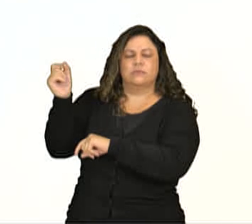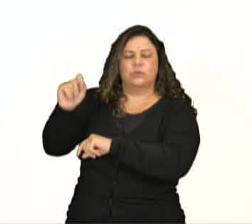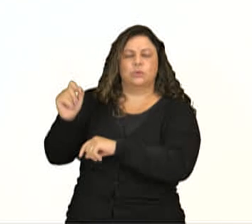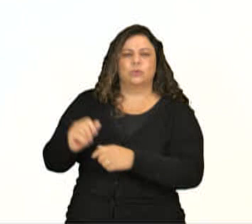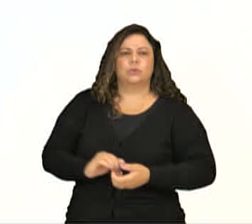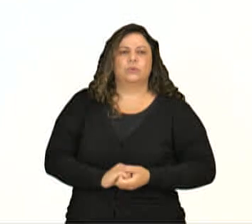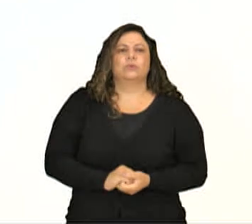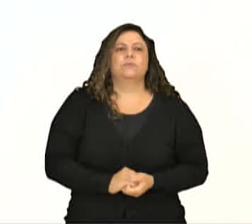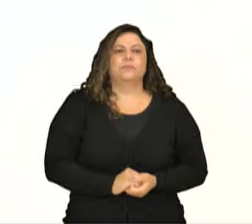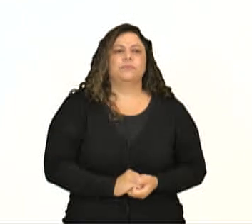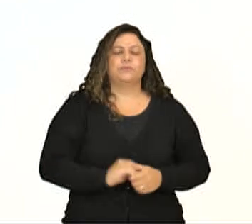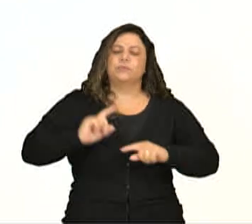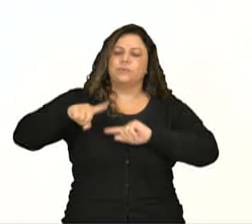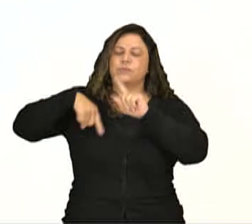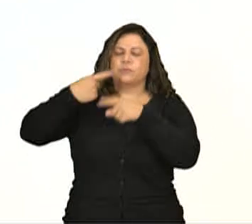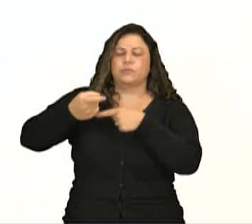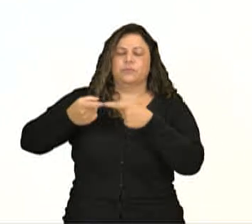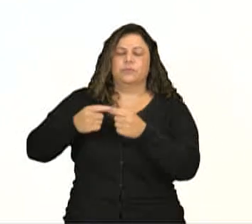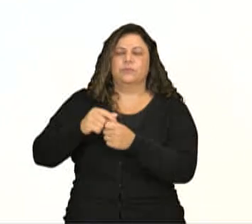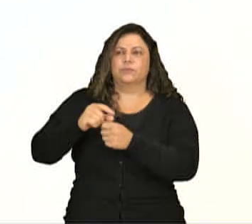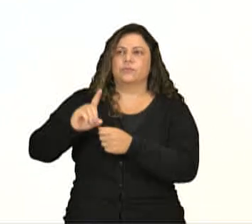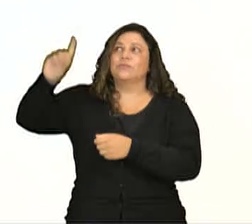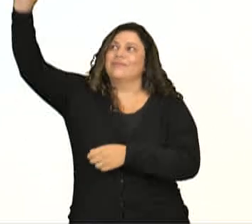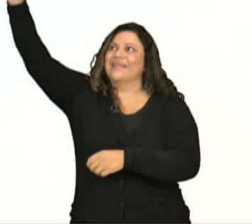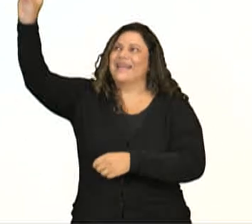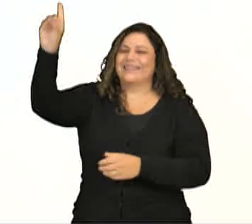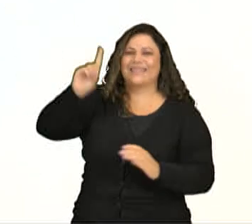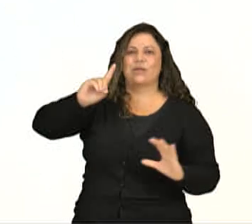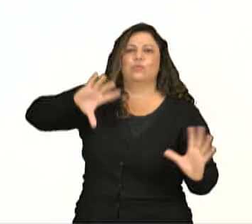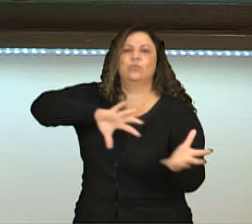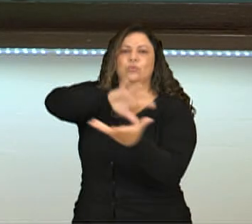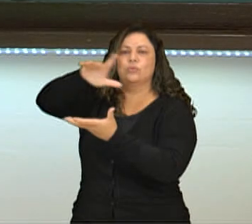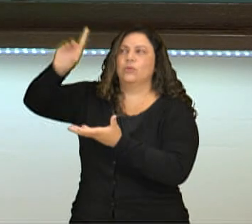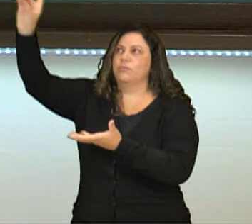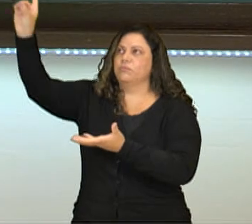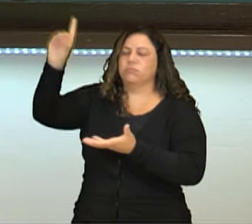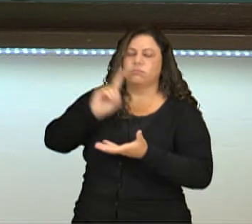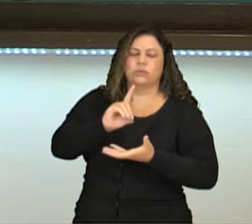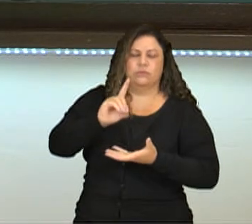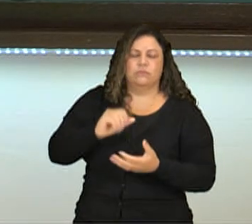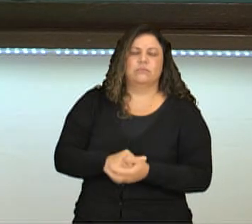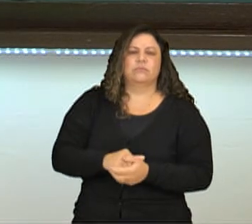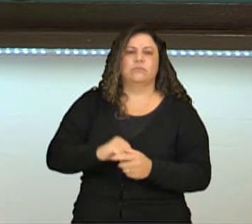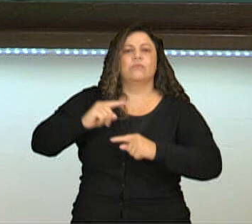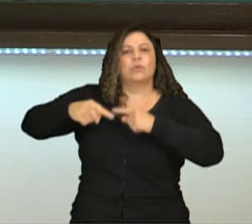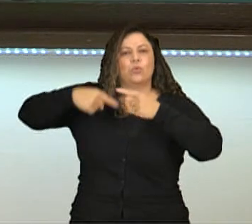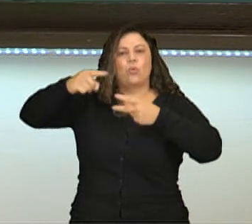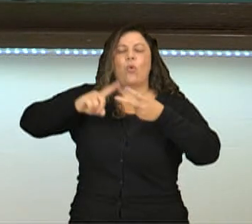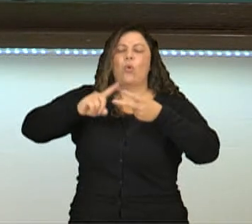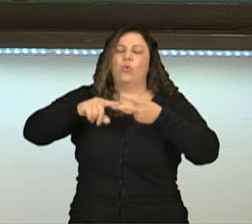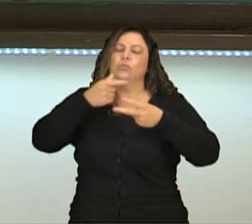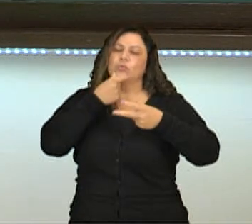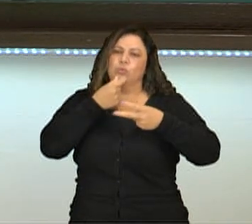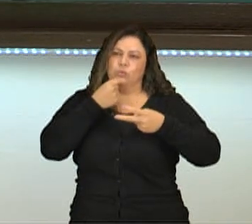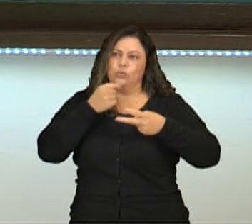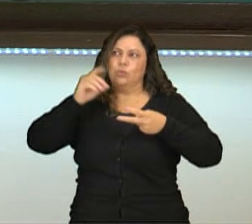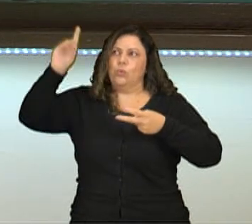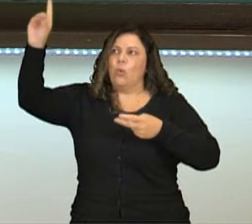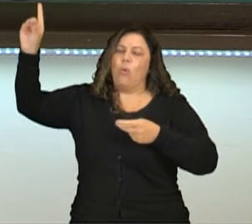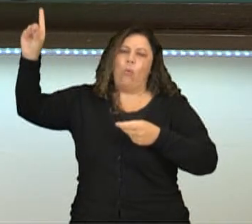Enquanto o teocentrismo considerava Deus então o centro do universo, o antropocentrismo conferia ao homem essa